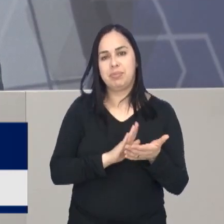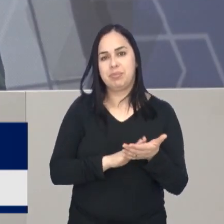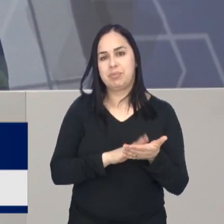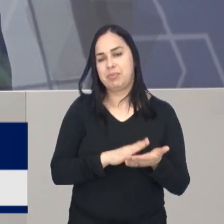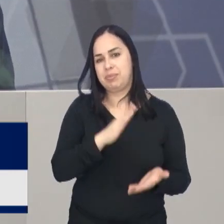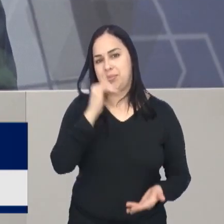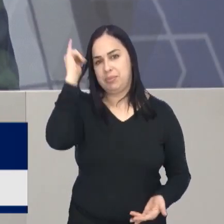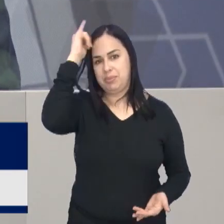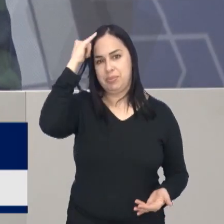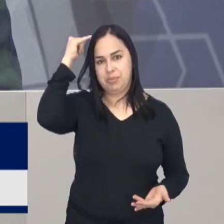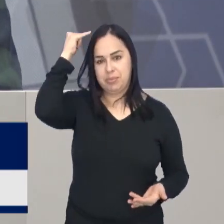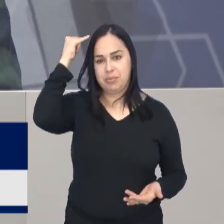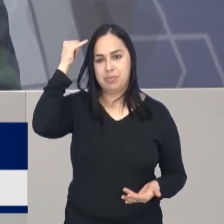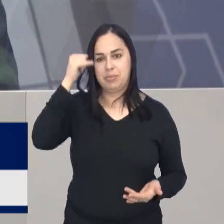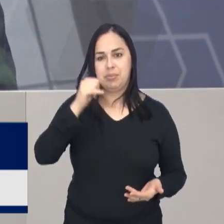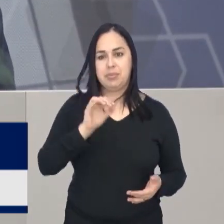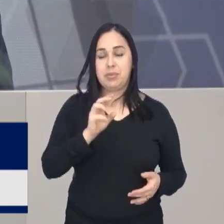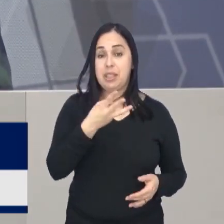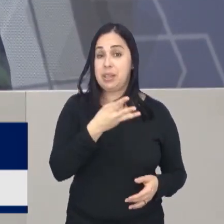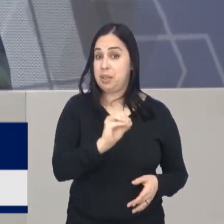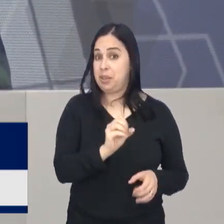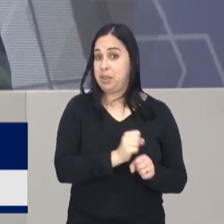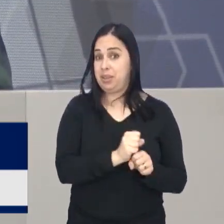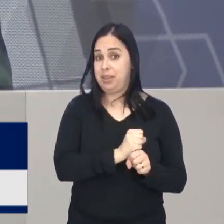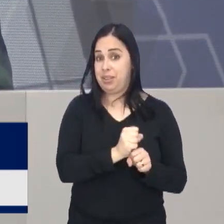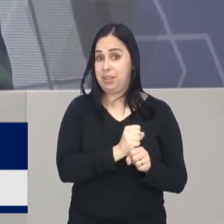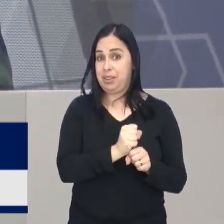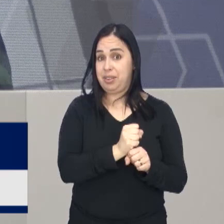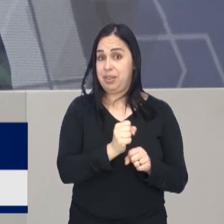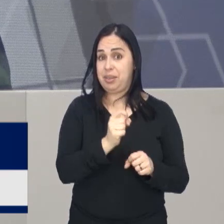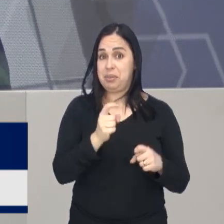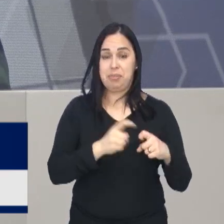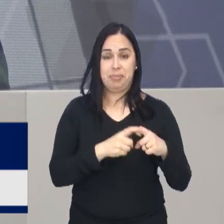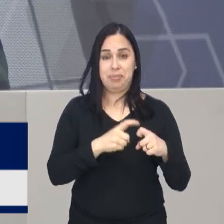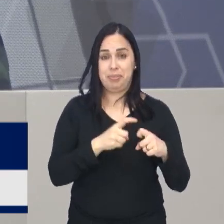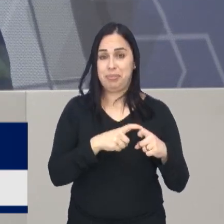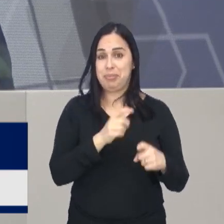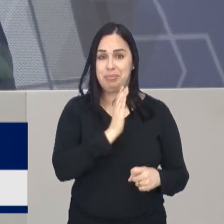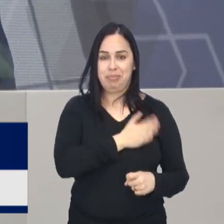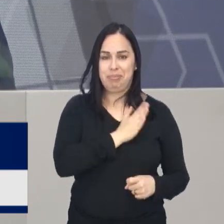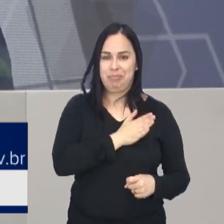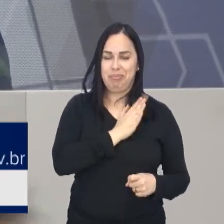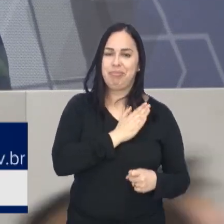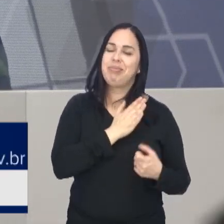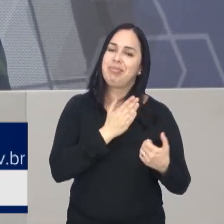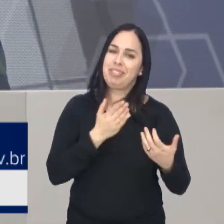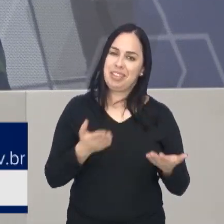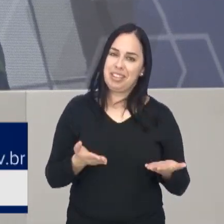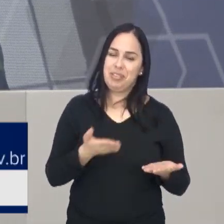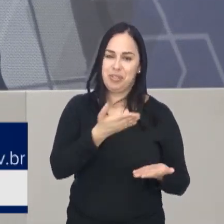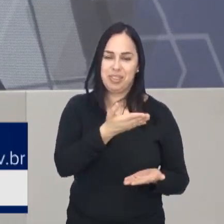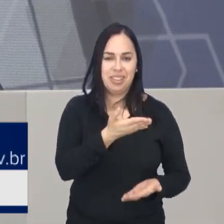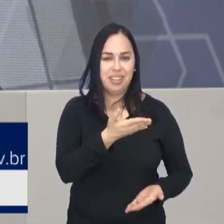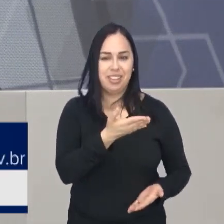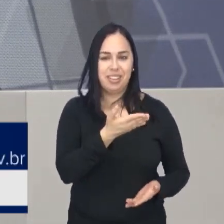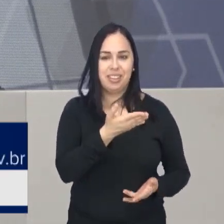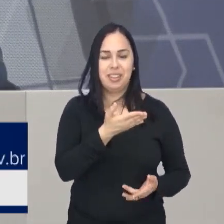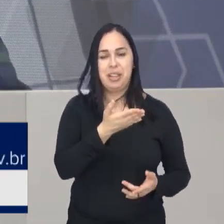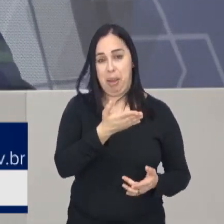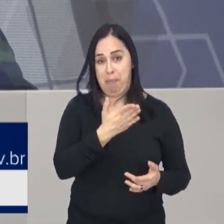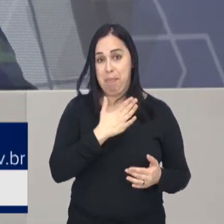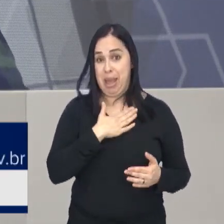Cláudio pelos 30 anos de cardiologia. Aliás, você é meu